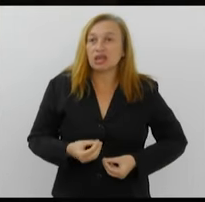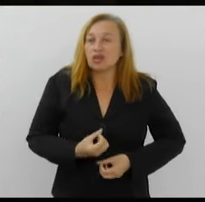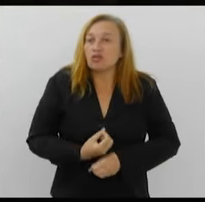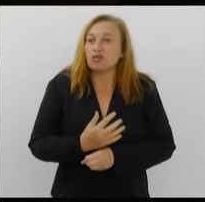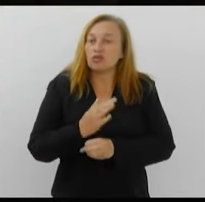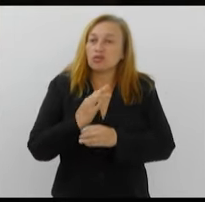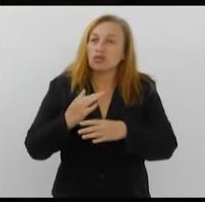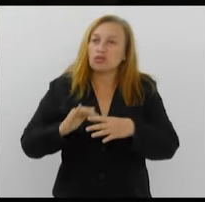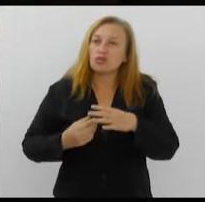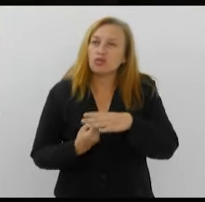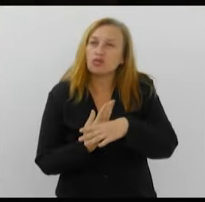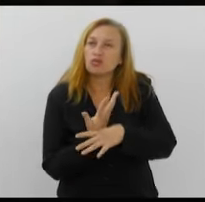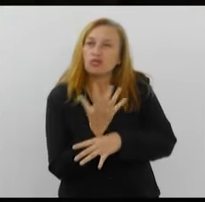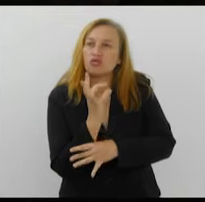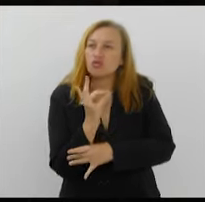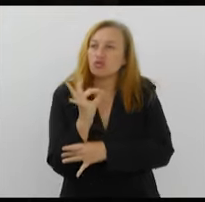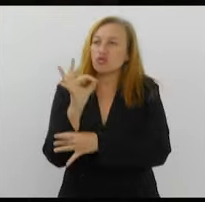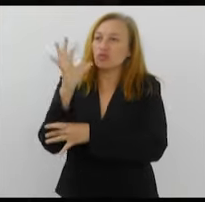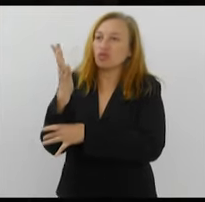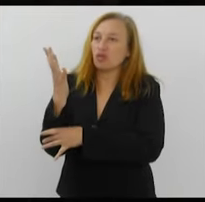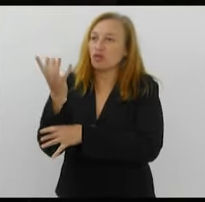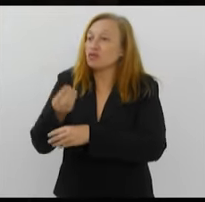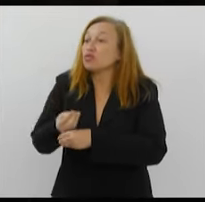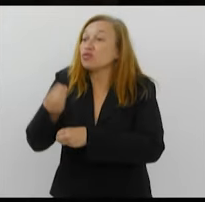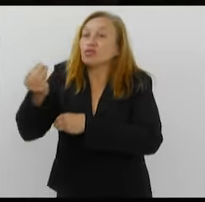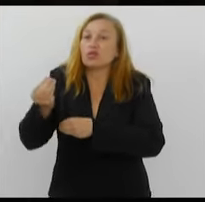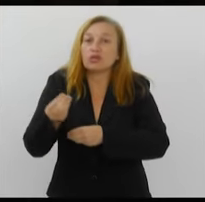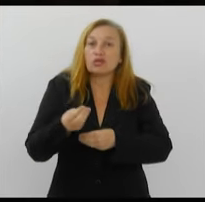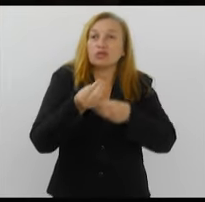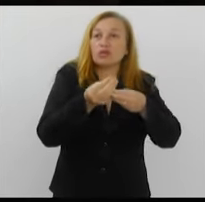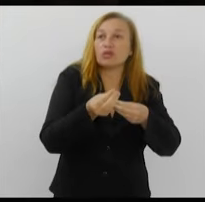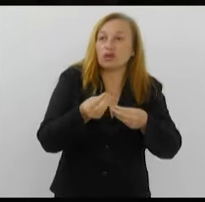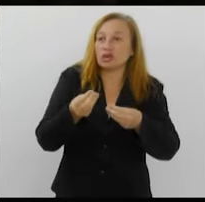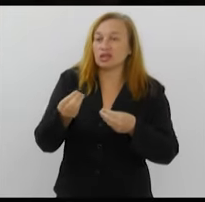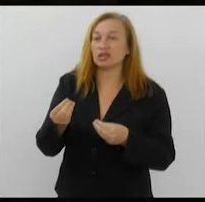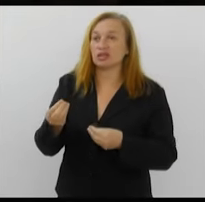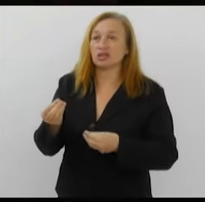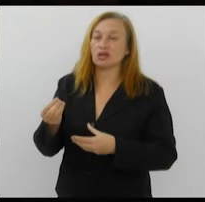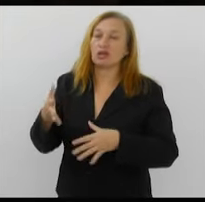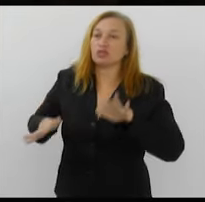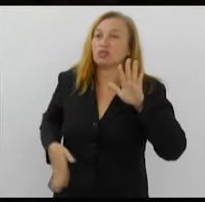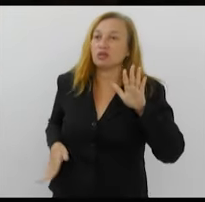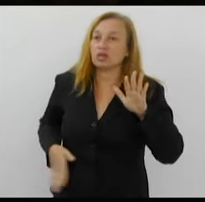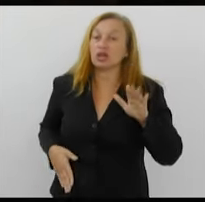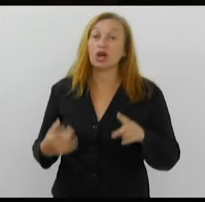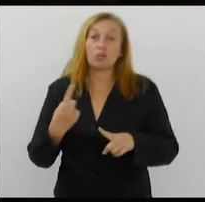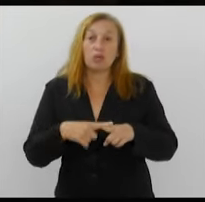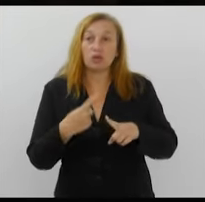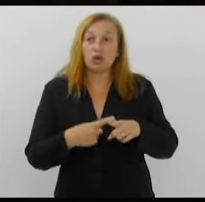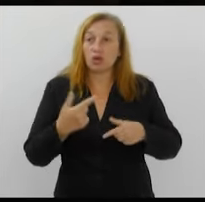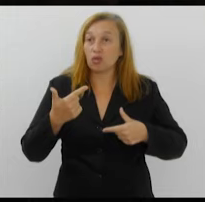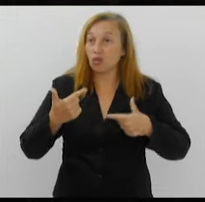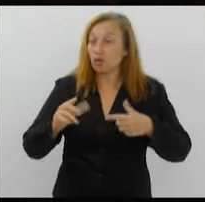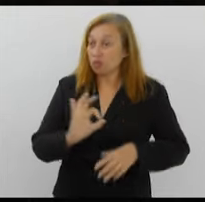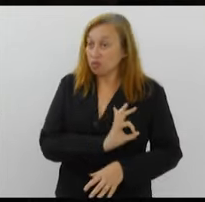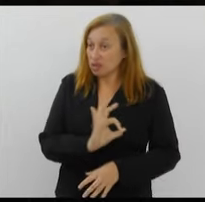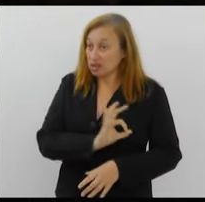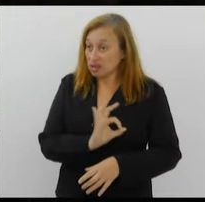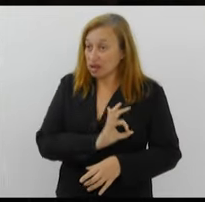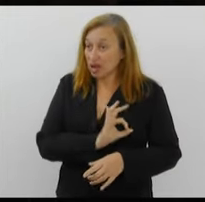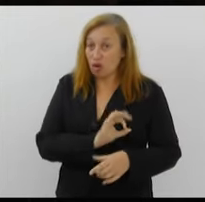né, bombons, chocolate, porque o policial é recebido a tiro e de grosso calibre. Muito obrigado,